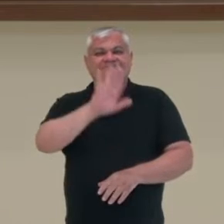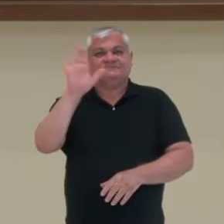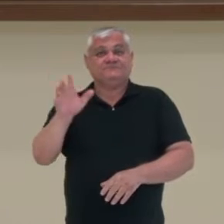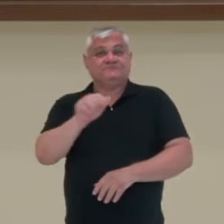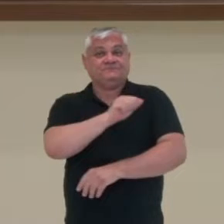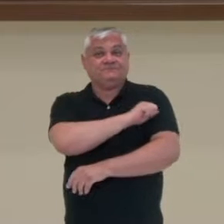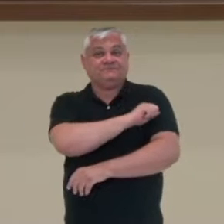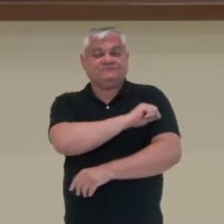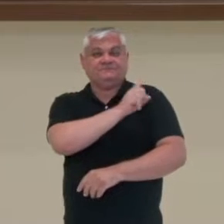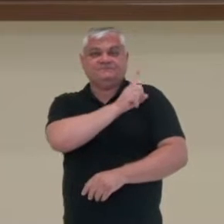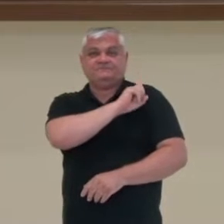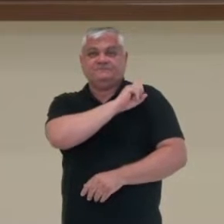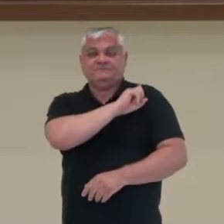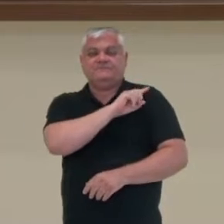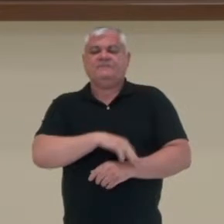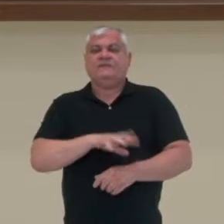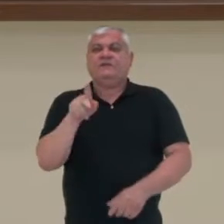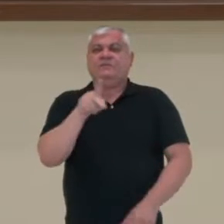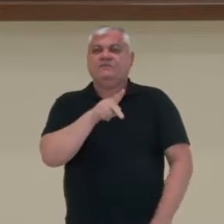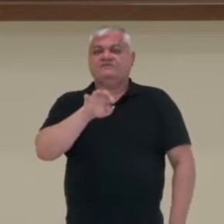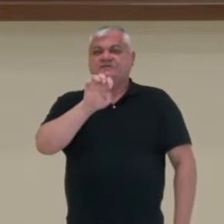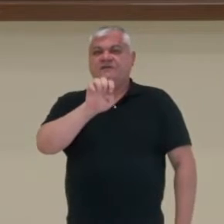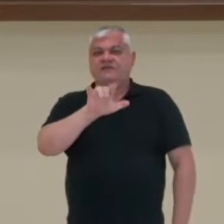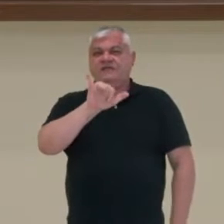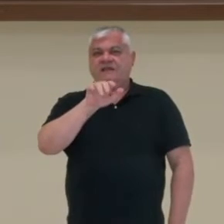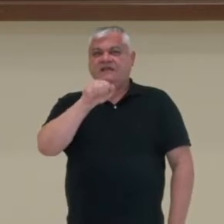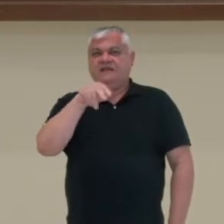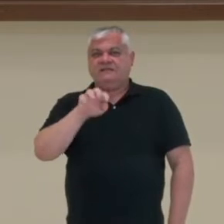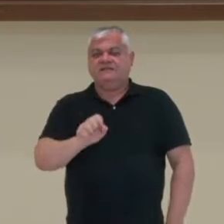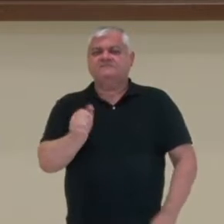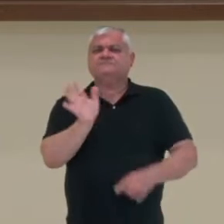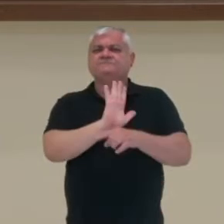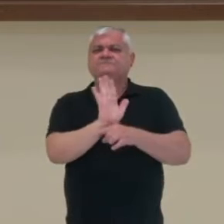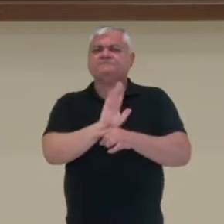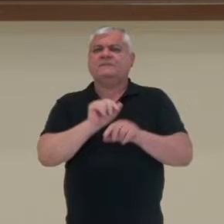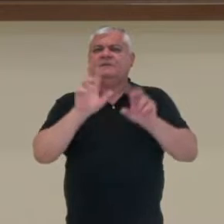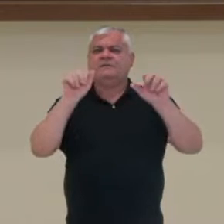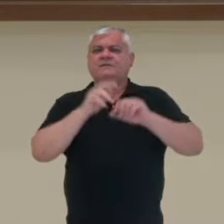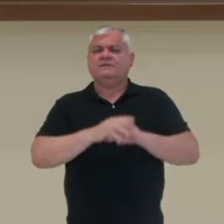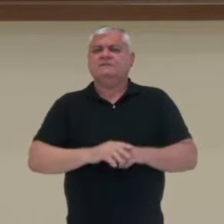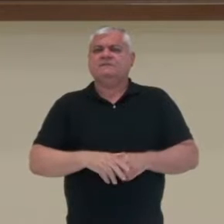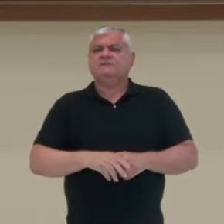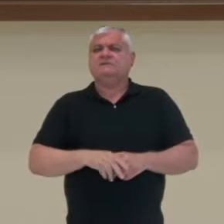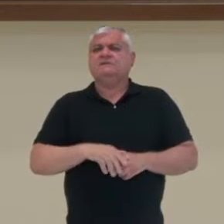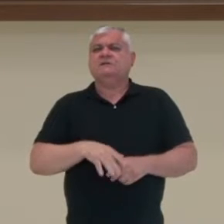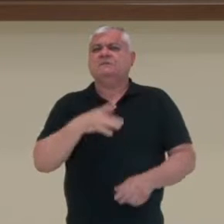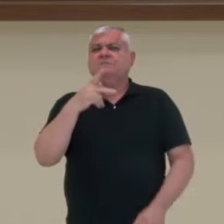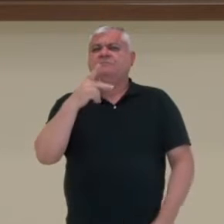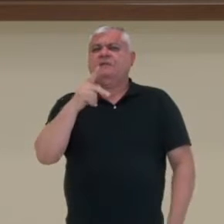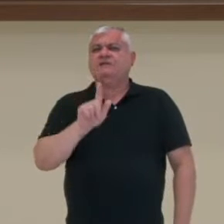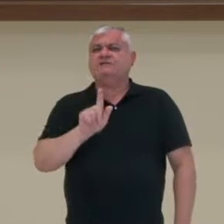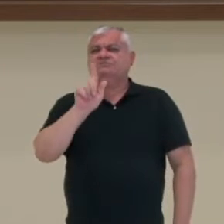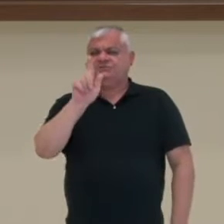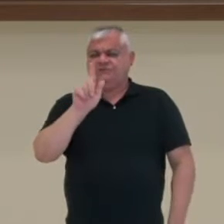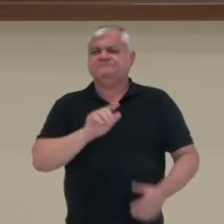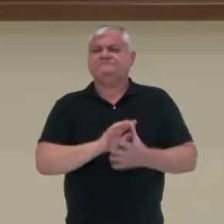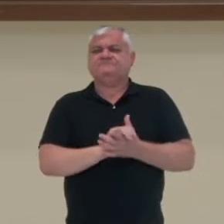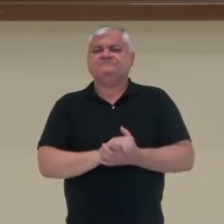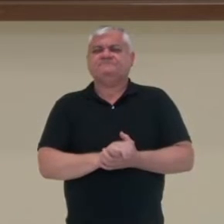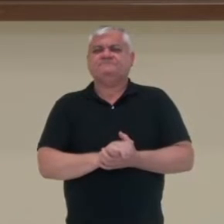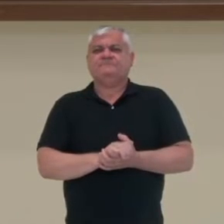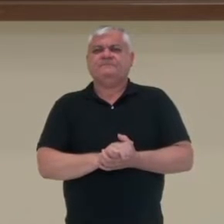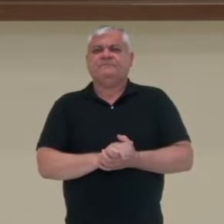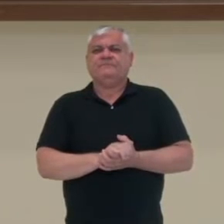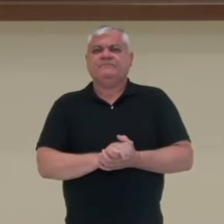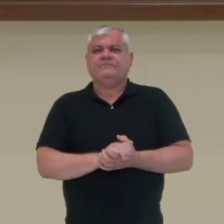Olá, estudante da primeira série, eu sou a professora Eliane e nesse vídeo nós vamos falar sobre o termo geral de uma progressão aritmética.